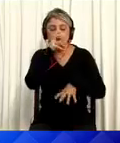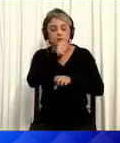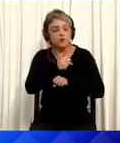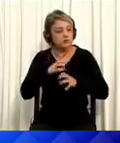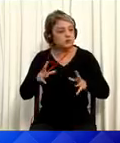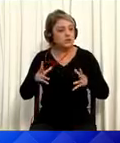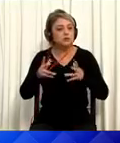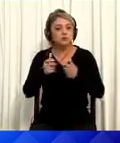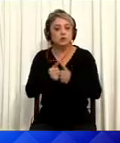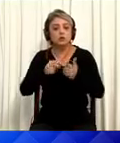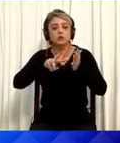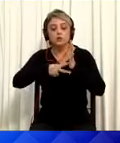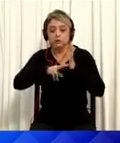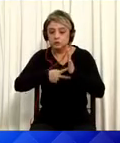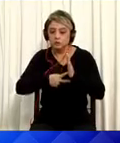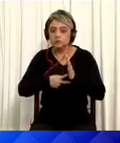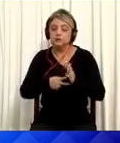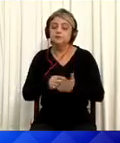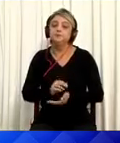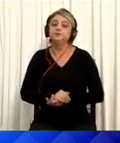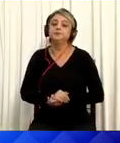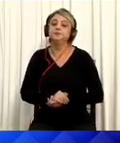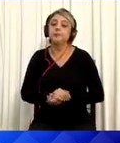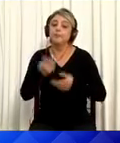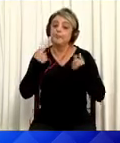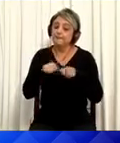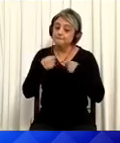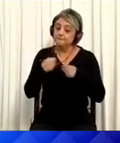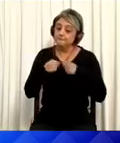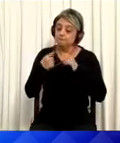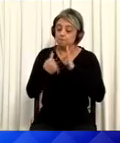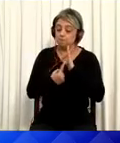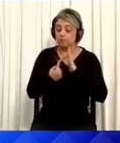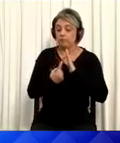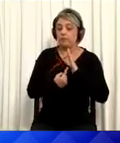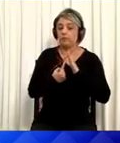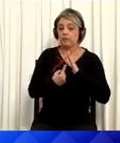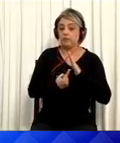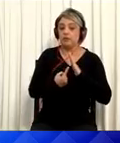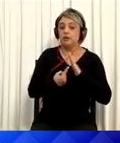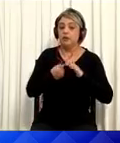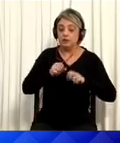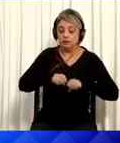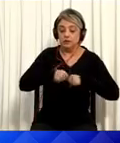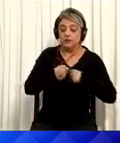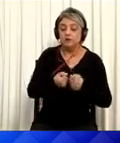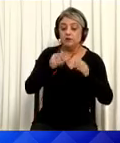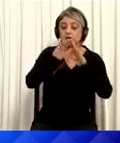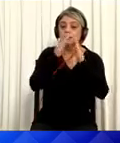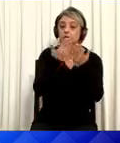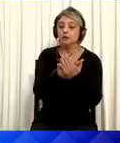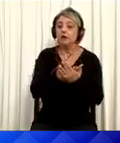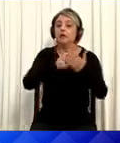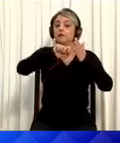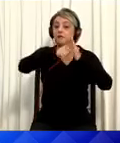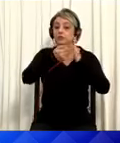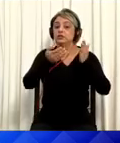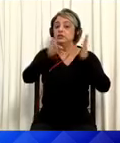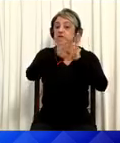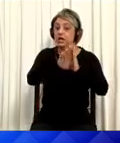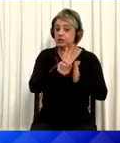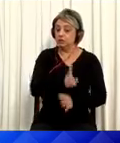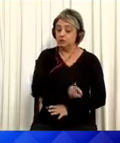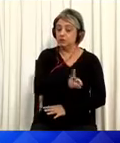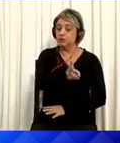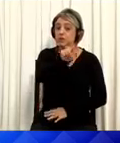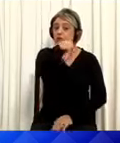mundo. O Simpro reafirma que a necessidade do isolamento social, defendemos que as escolas continuem fechadas, né, e